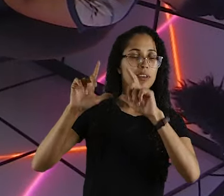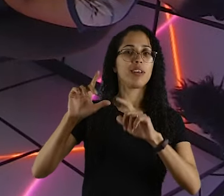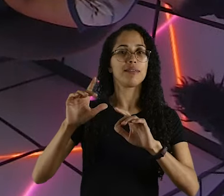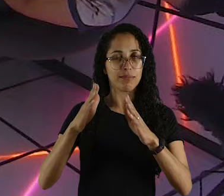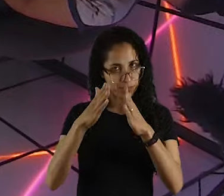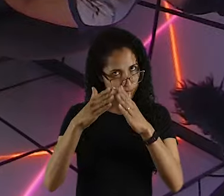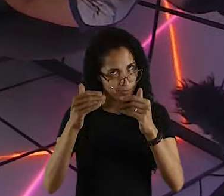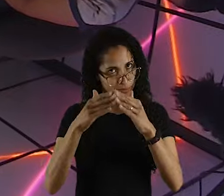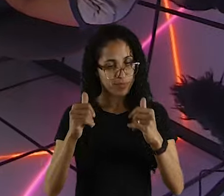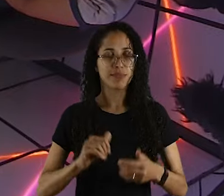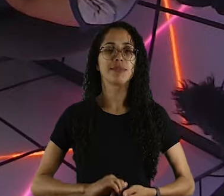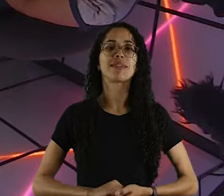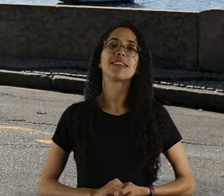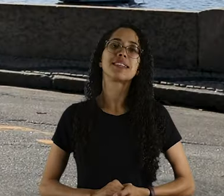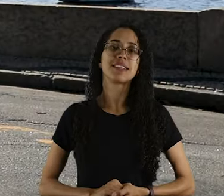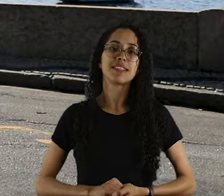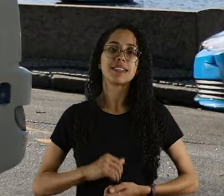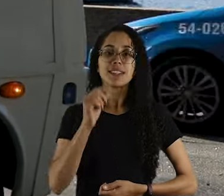Dá licença.